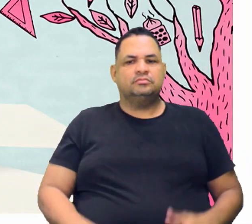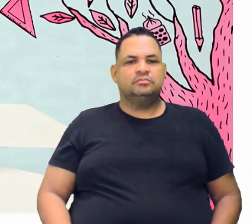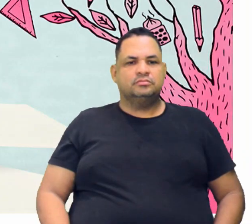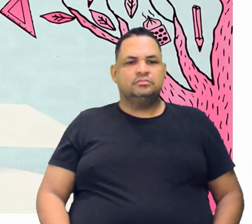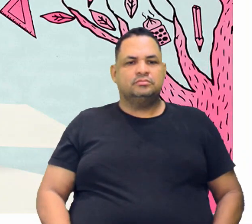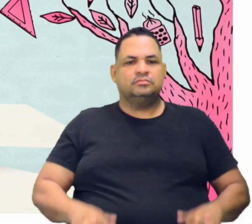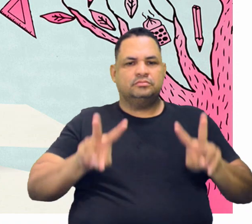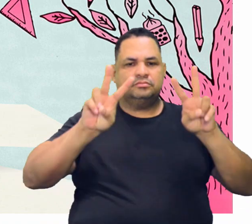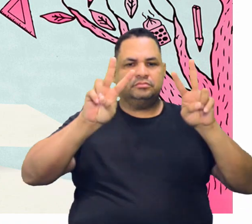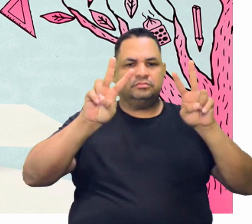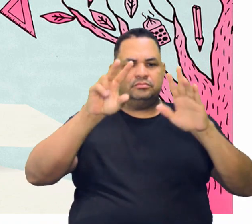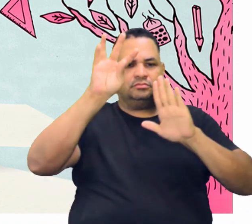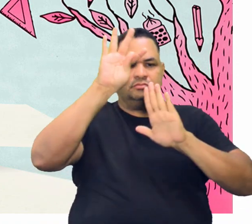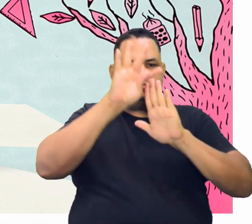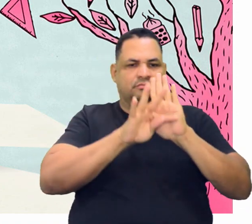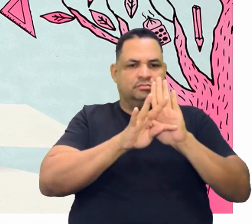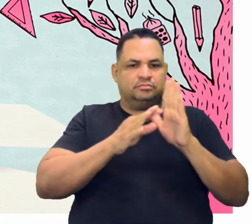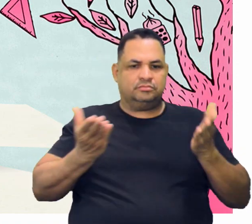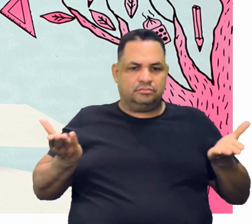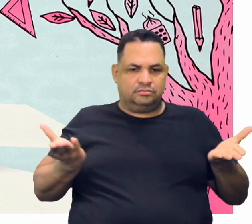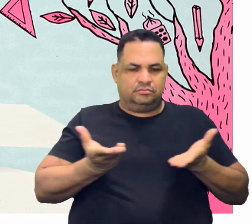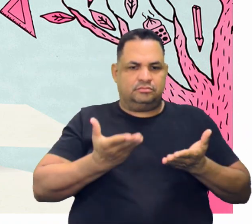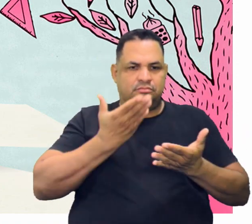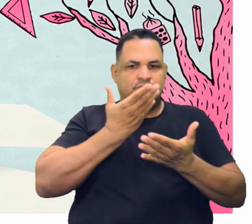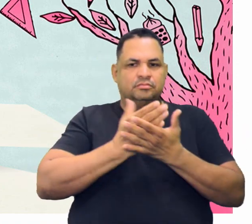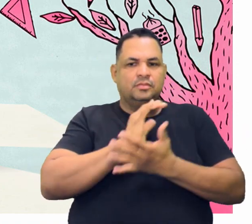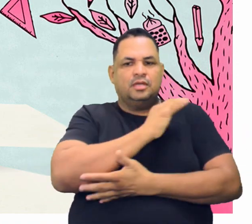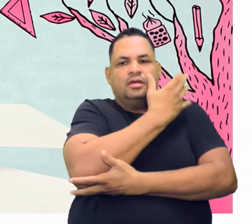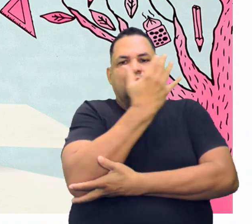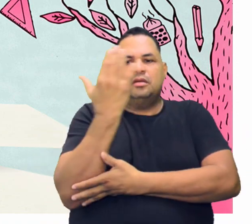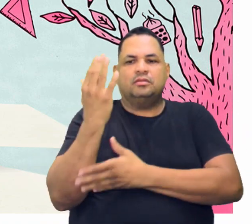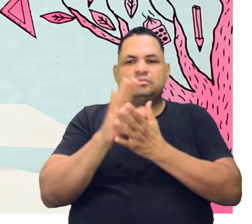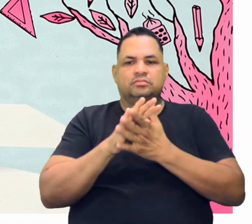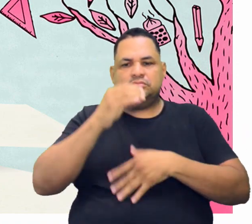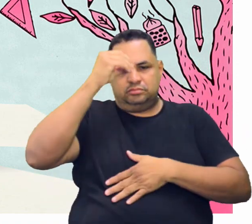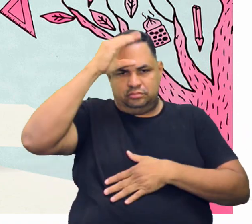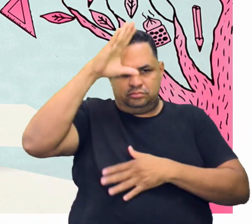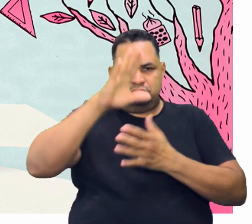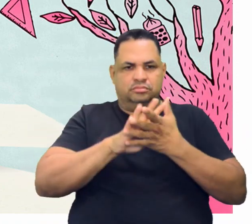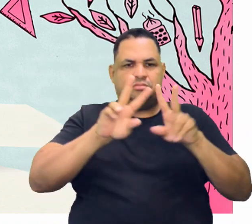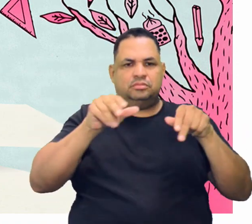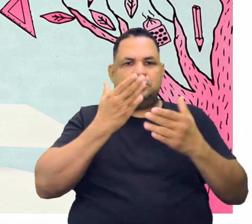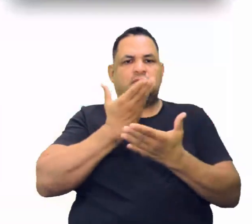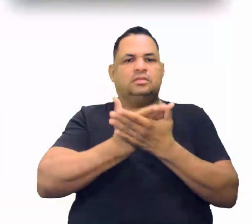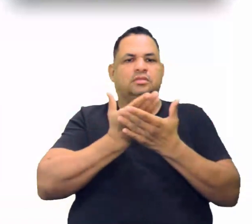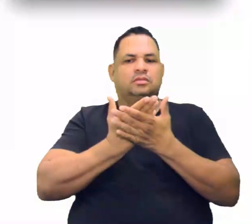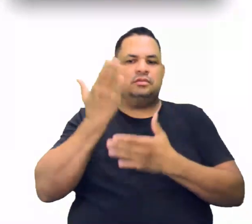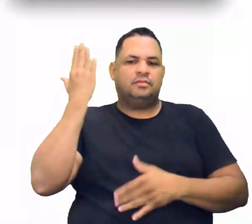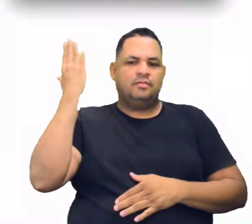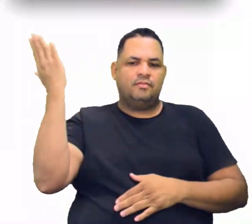um texto atual. Aqui, a nossa árvore do conhecimento com a temática da aula. Beleza?